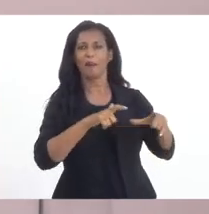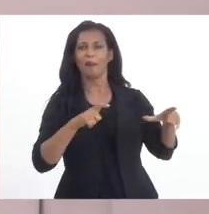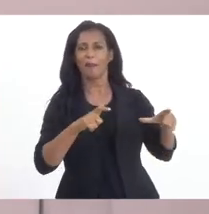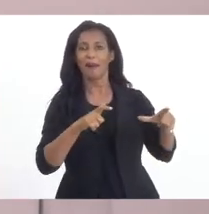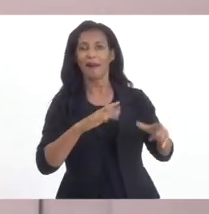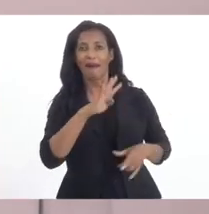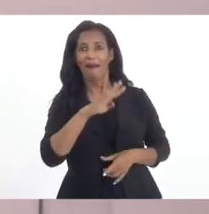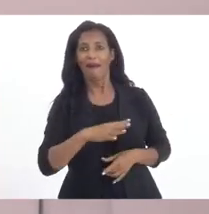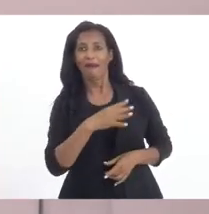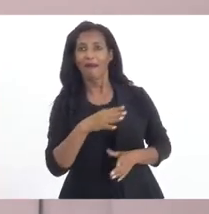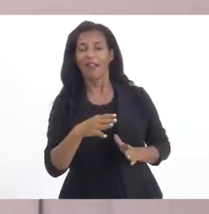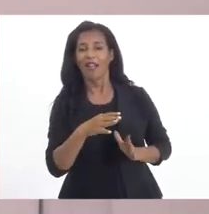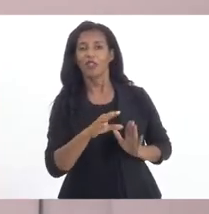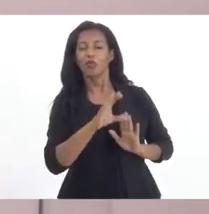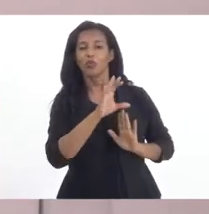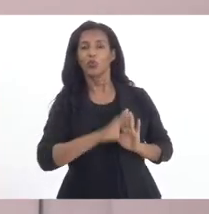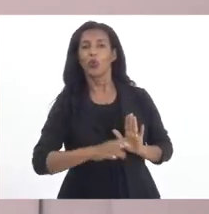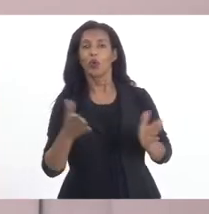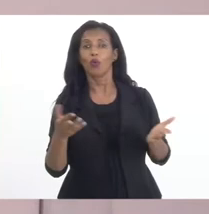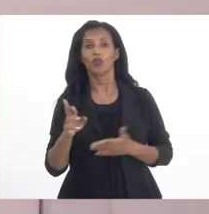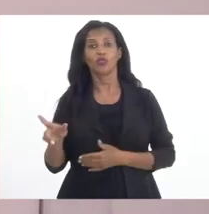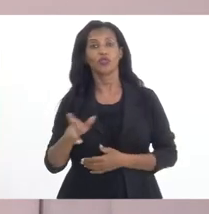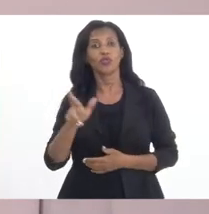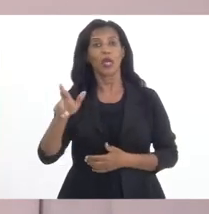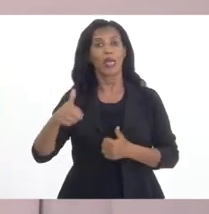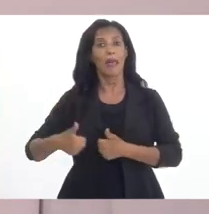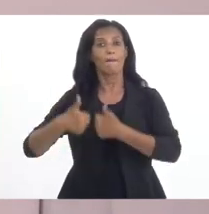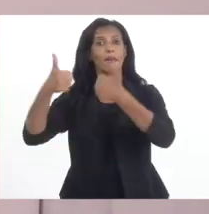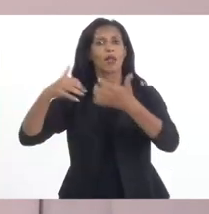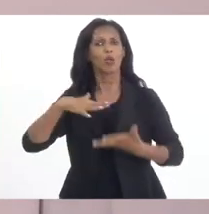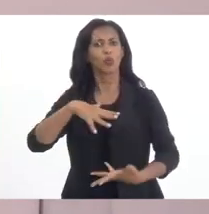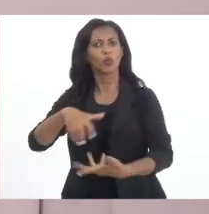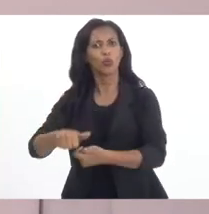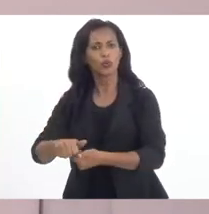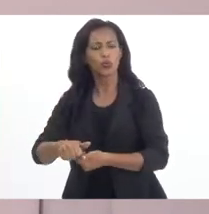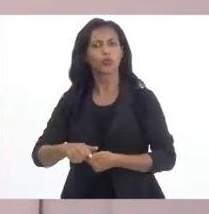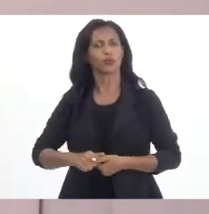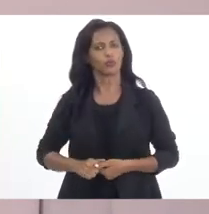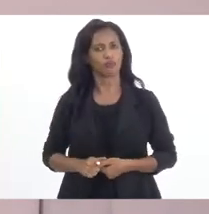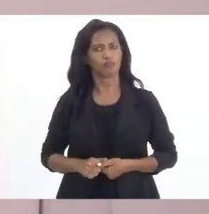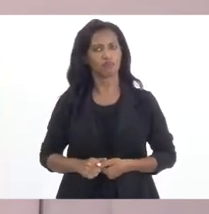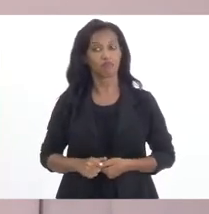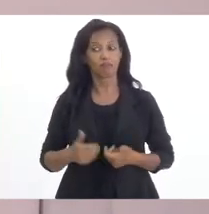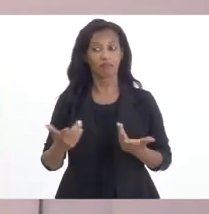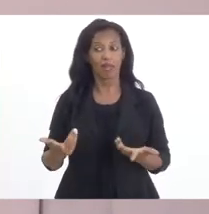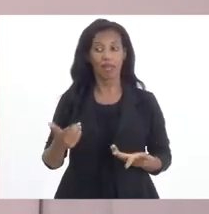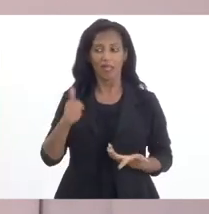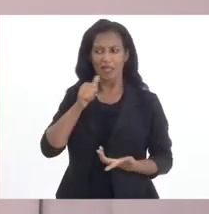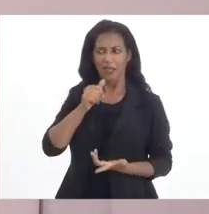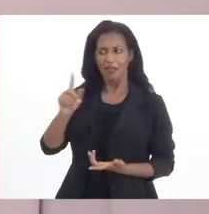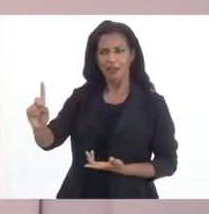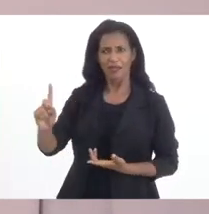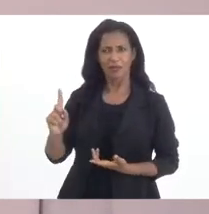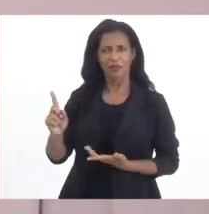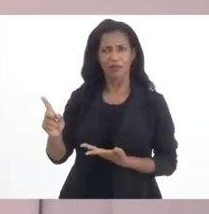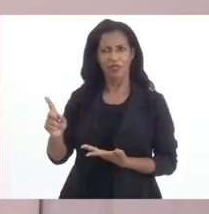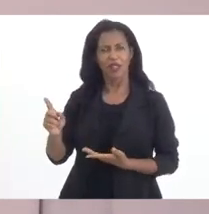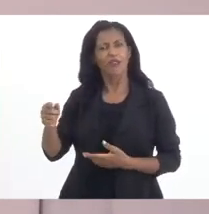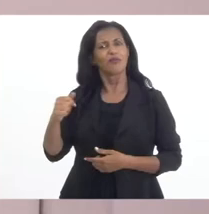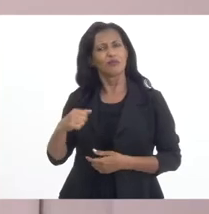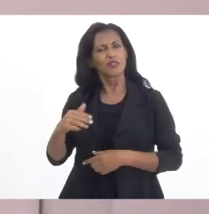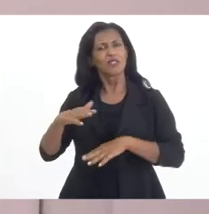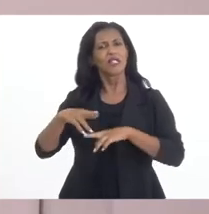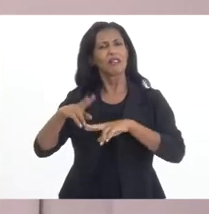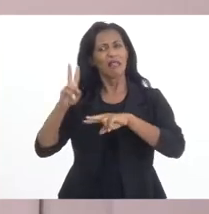grade curricular hoje da UERJ de Resende é considerada a melhor do mundo. Aí essa moça me disse assim, você me tirou da cadeia,